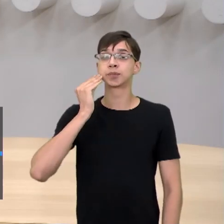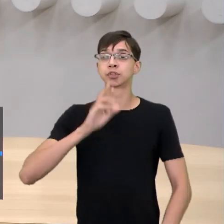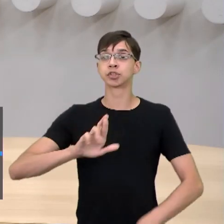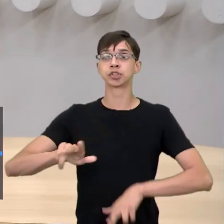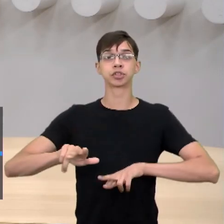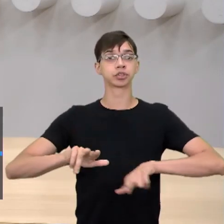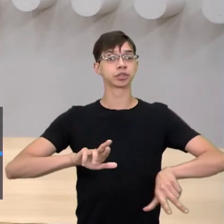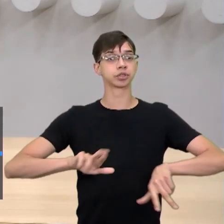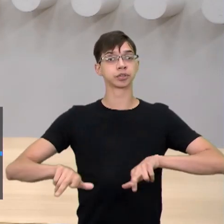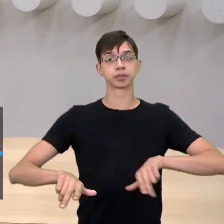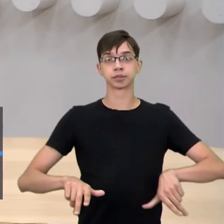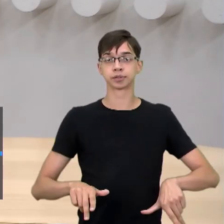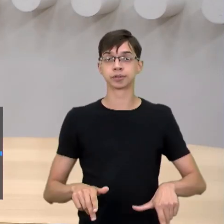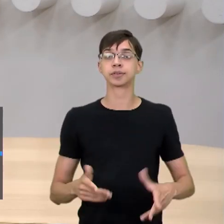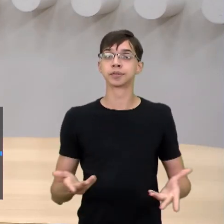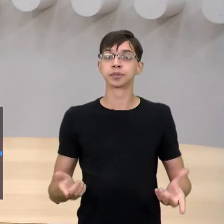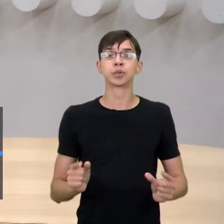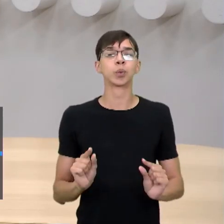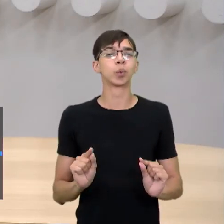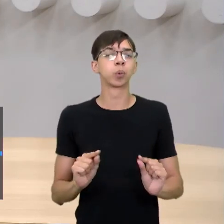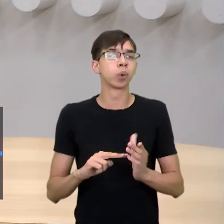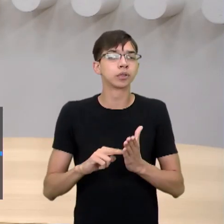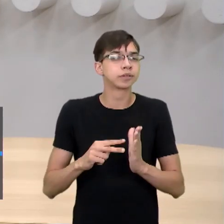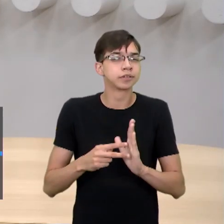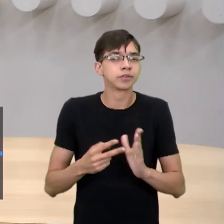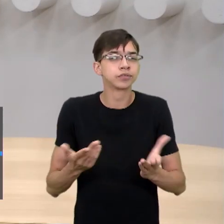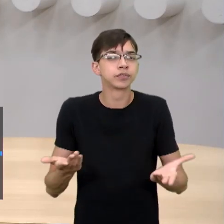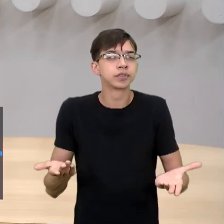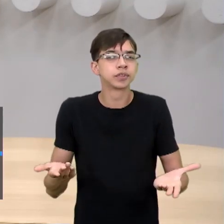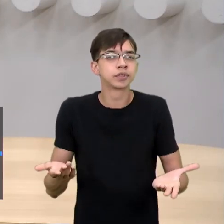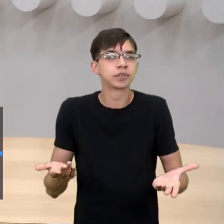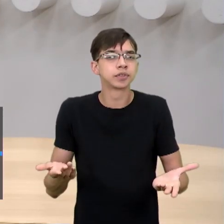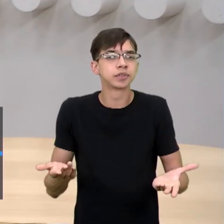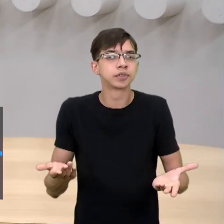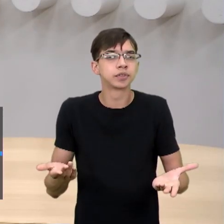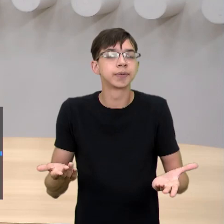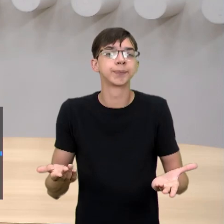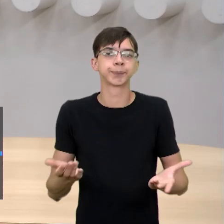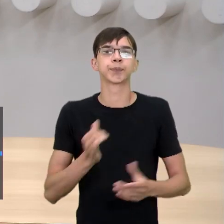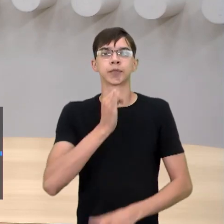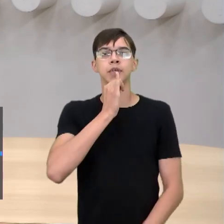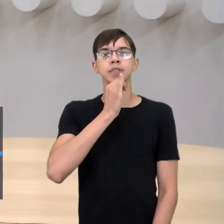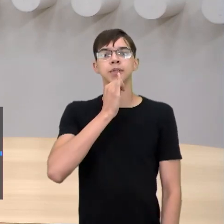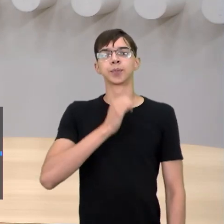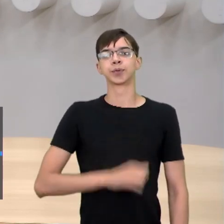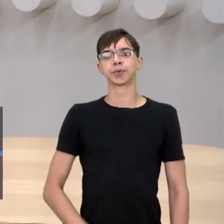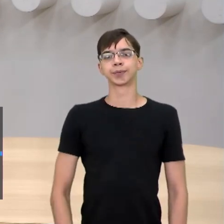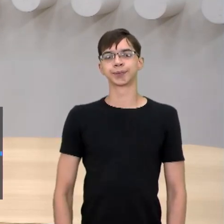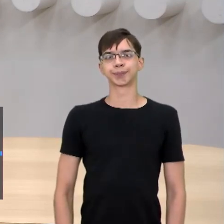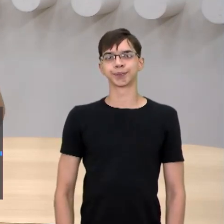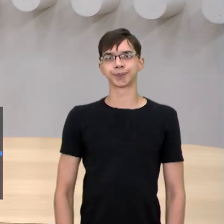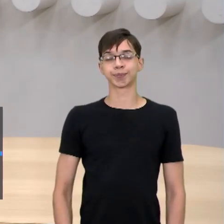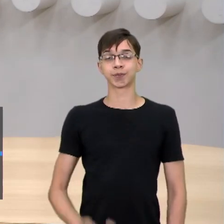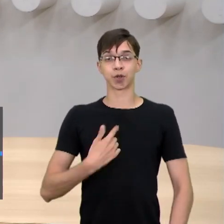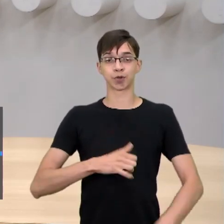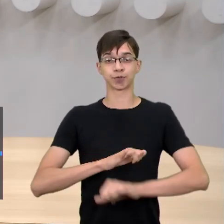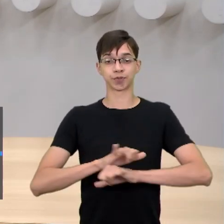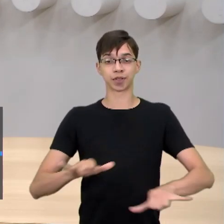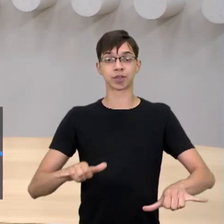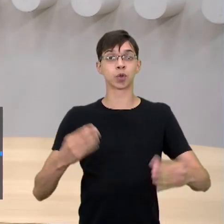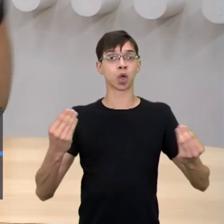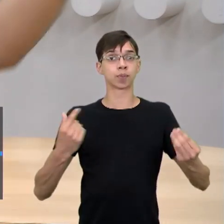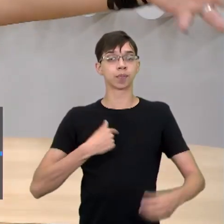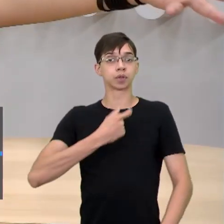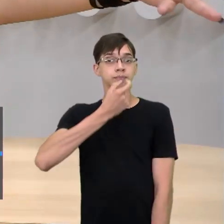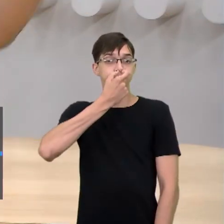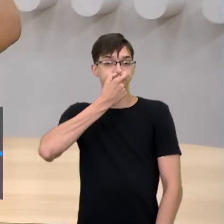significa que a nossa identidade, isso que a gente fala que diferencia a gente das outras pessoas, que é o como eu me identifico como Fabiana,